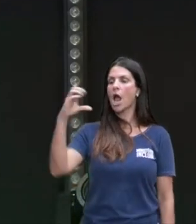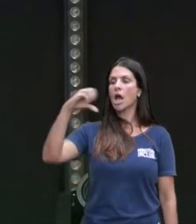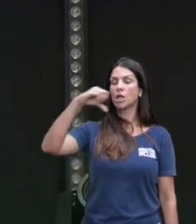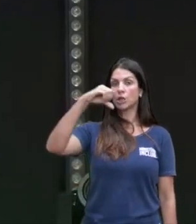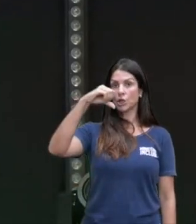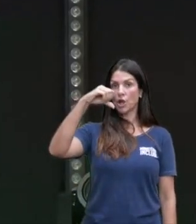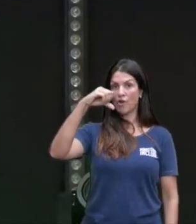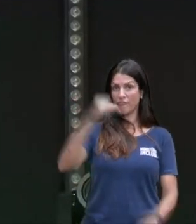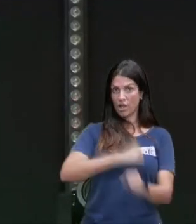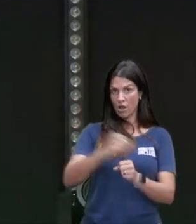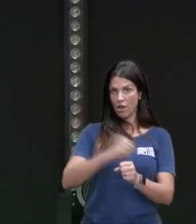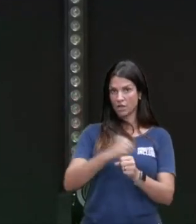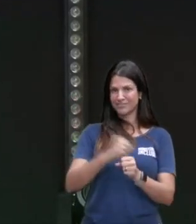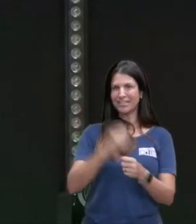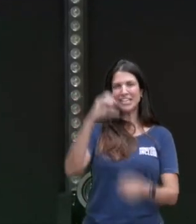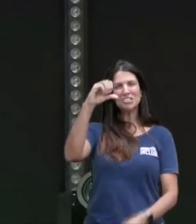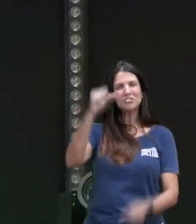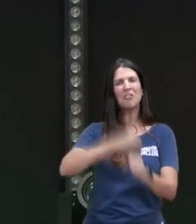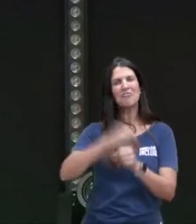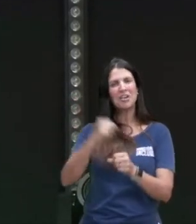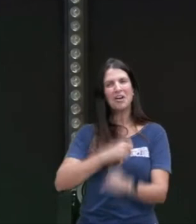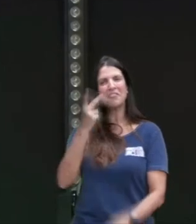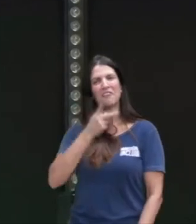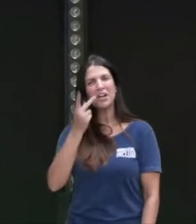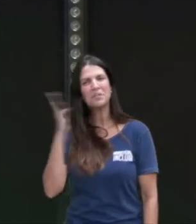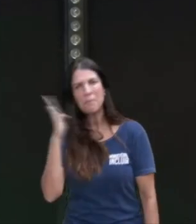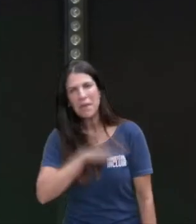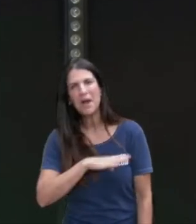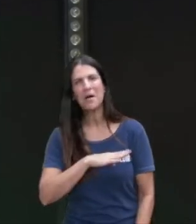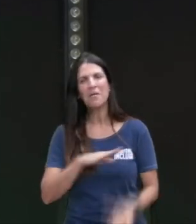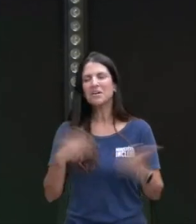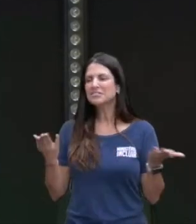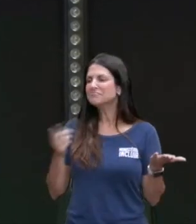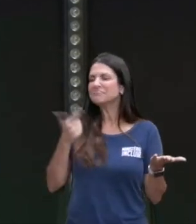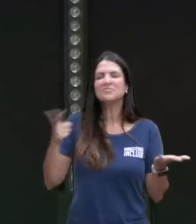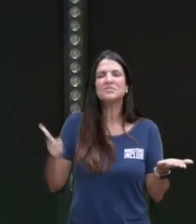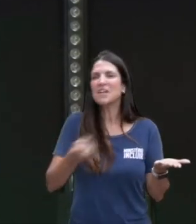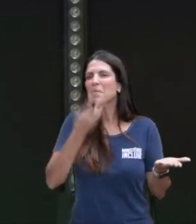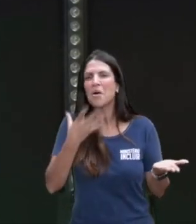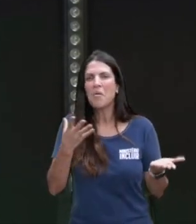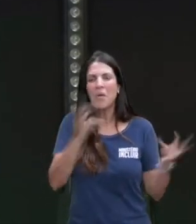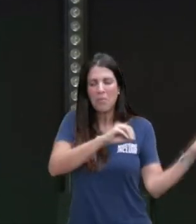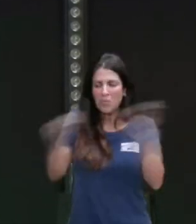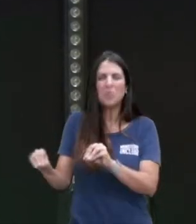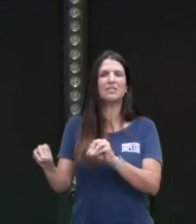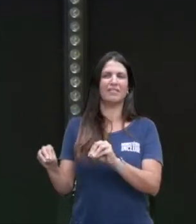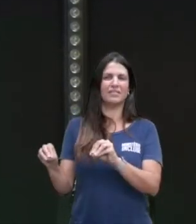9 anos falando mão do mal do cara que paga o teu salário não tá bom para você que você tá aí ainda